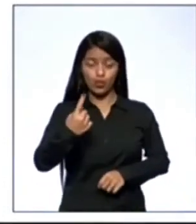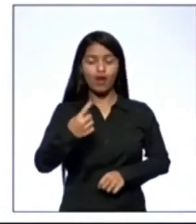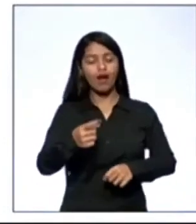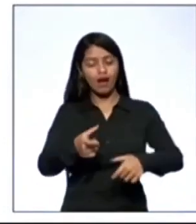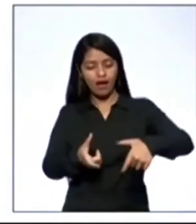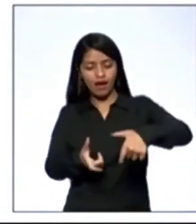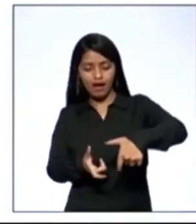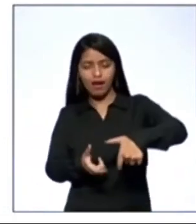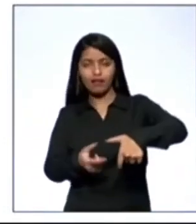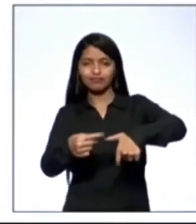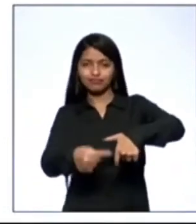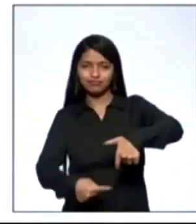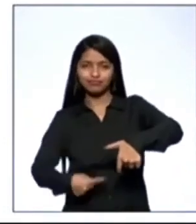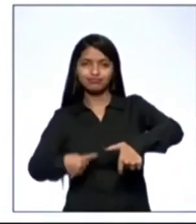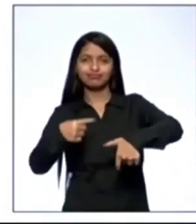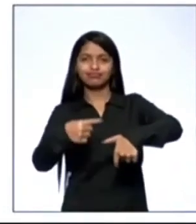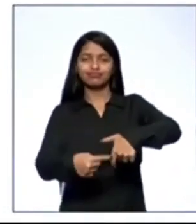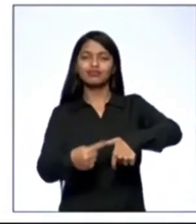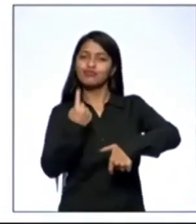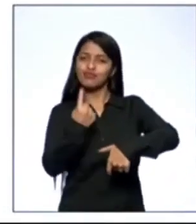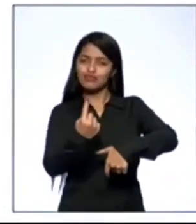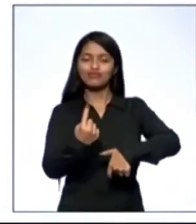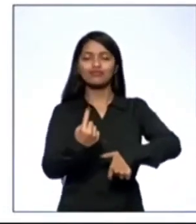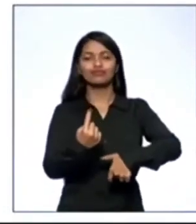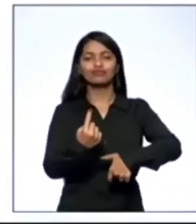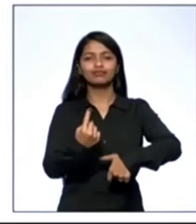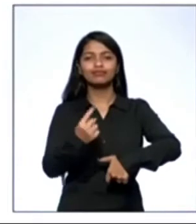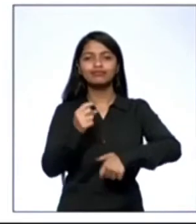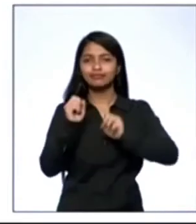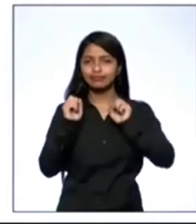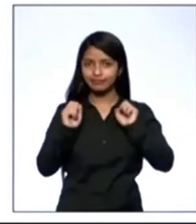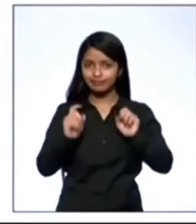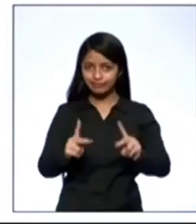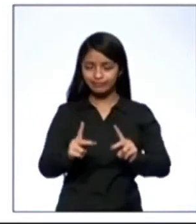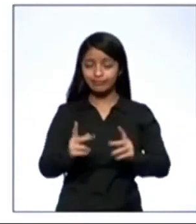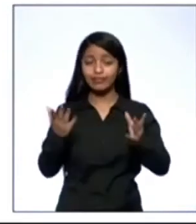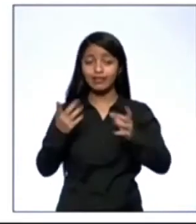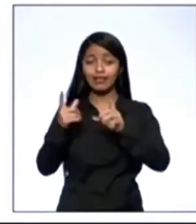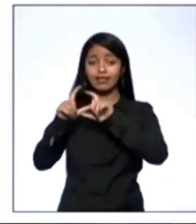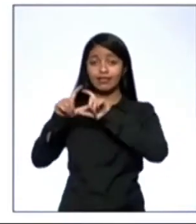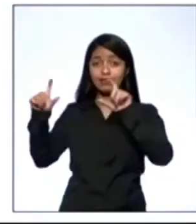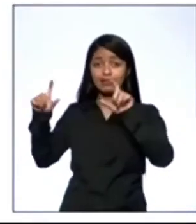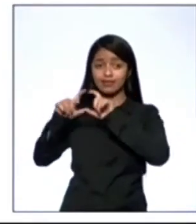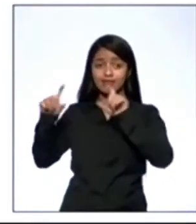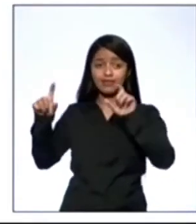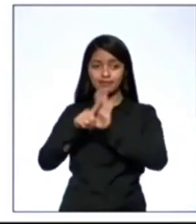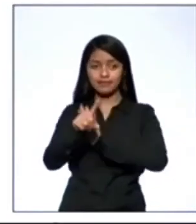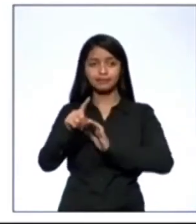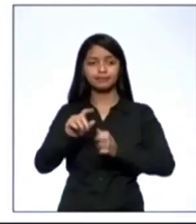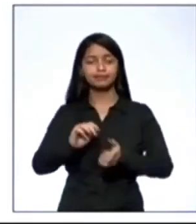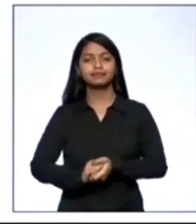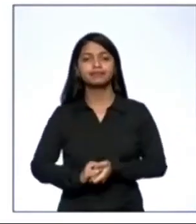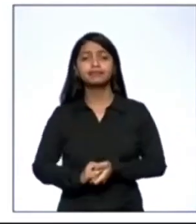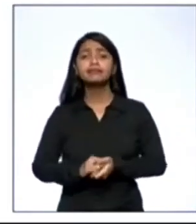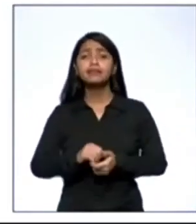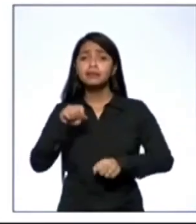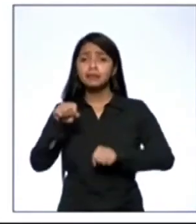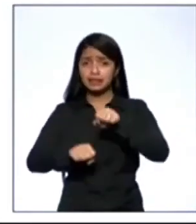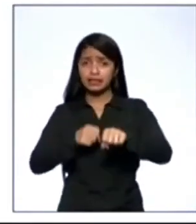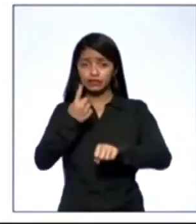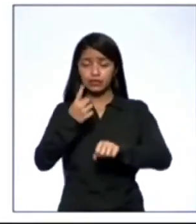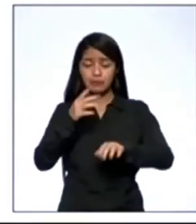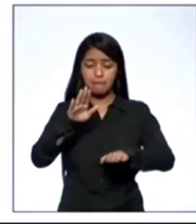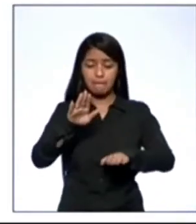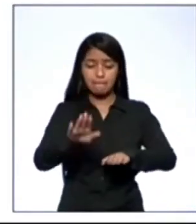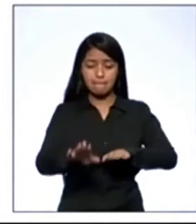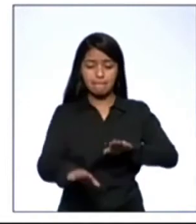ou força a coroa a dar uma volta também. Beleza? Agora vamos para o texto, ó. Quando se dá uma pedalada na